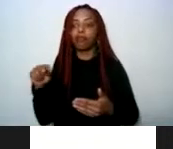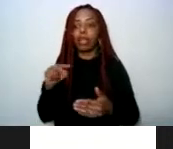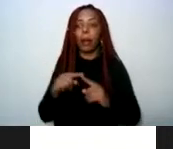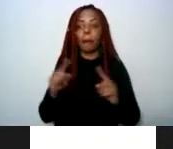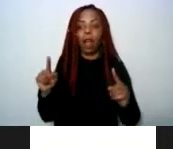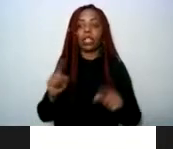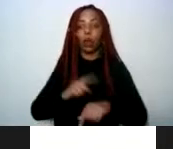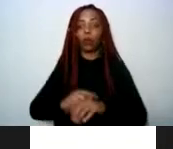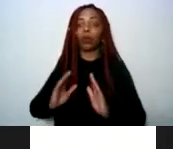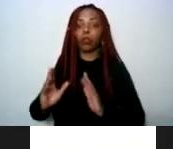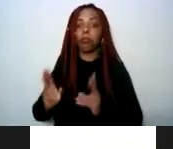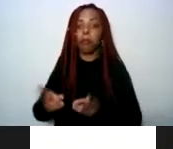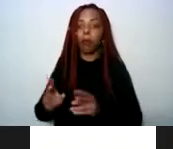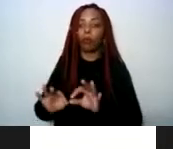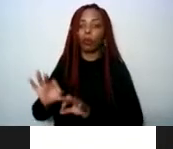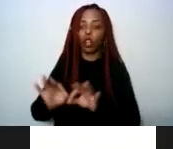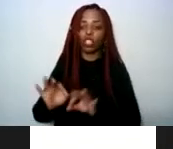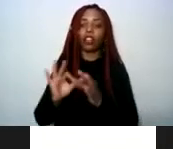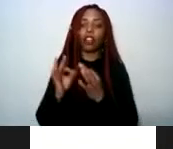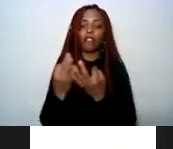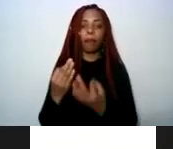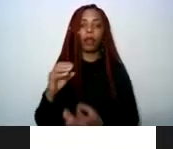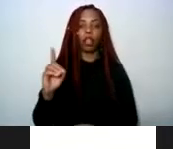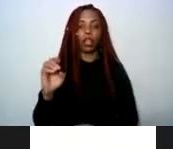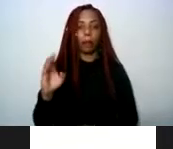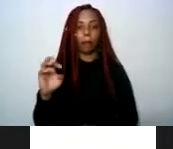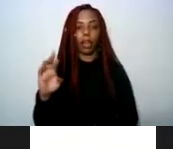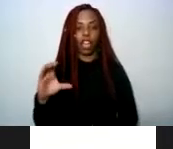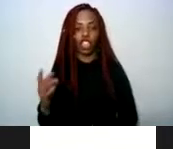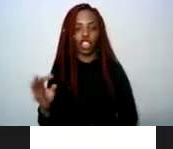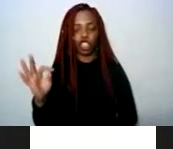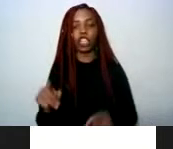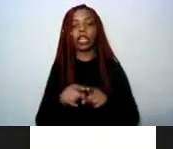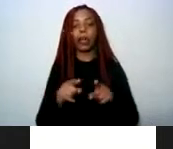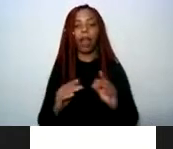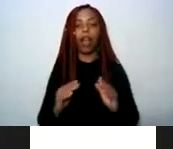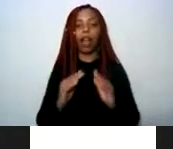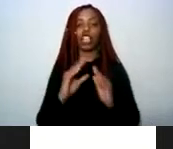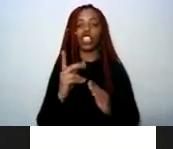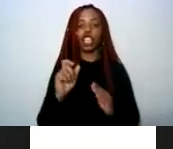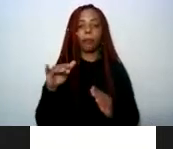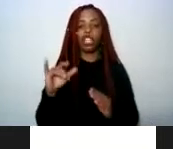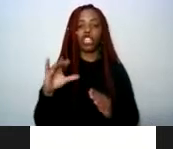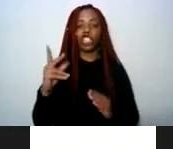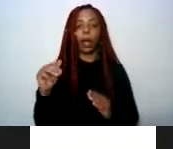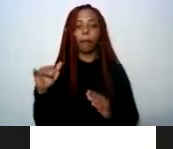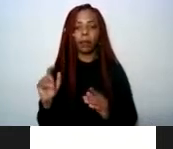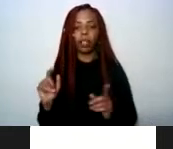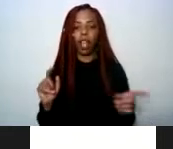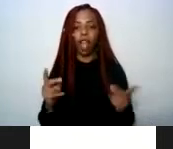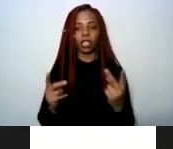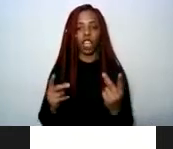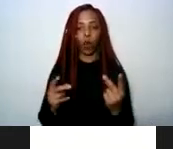ao projeto do Mausoléu da Família Odebrecht assim como a casa do Chame Chame que é essa segunda imagem que já é em formato